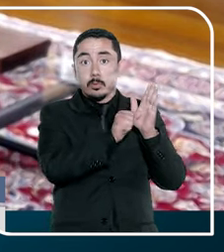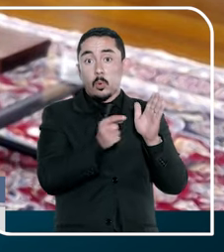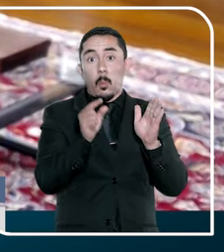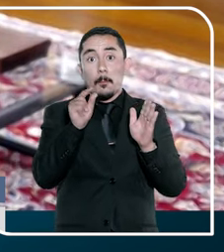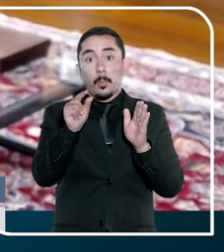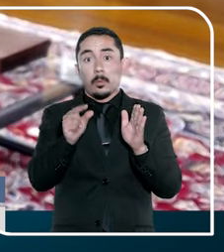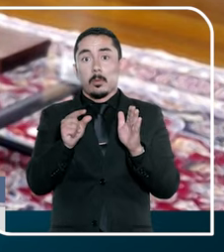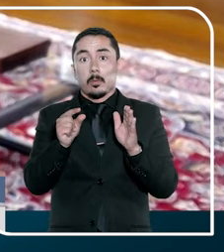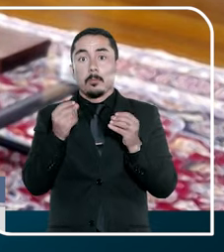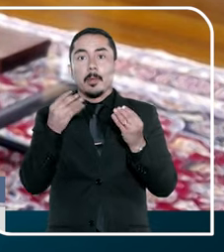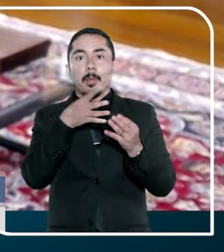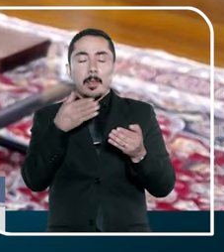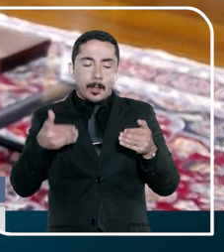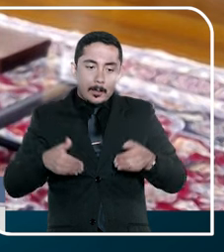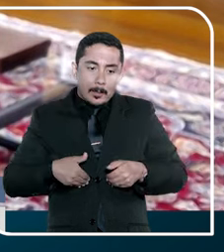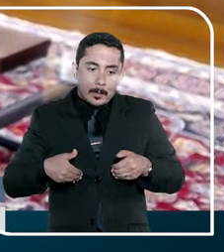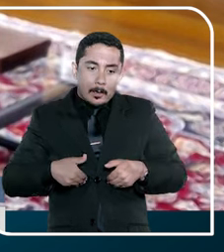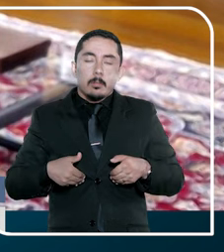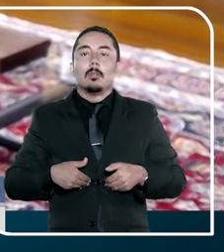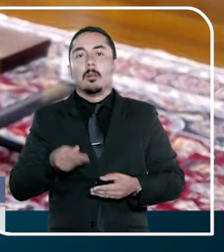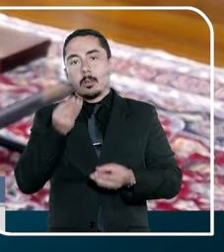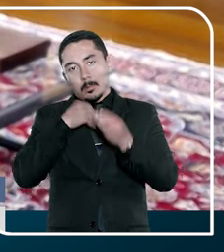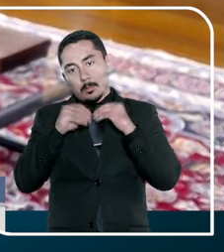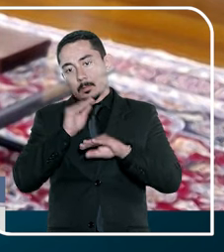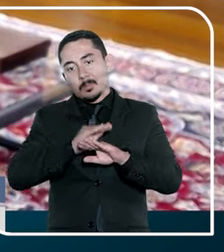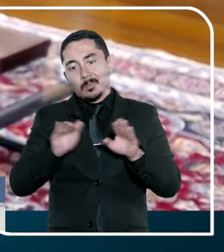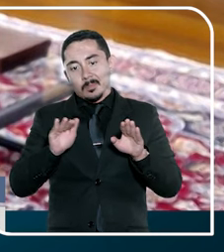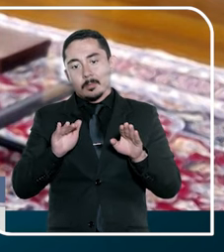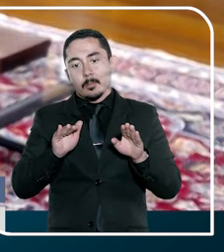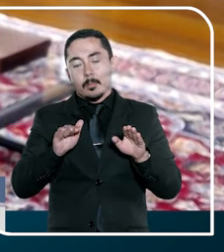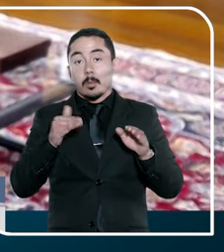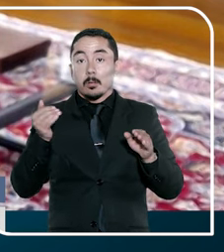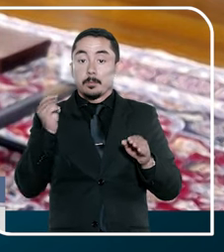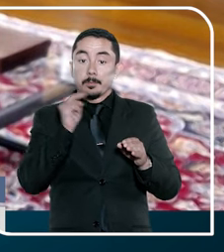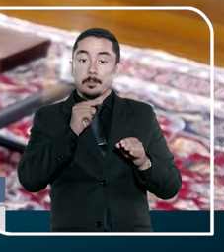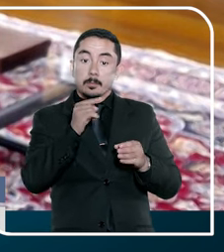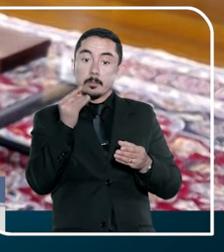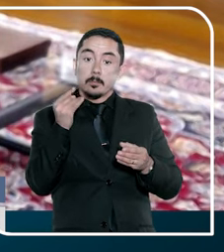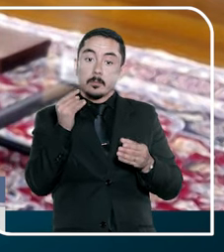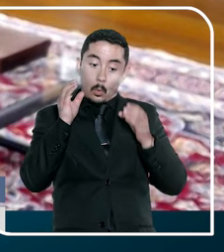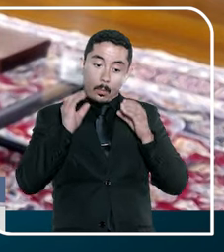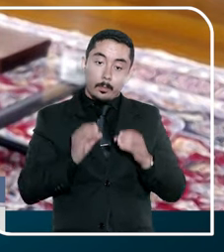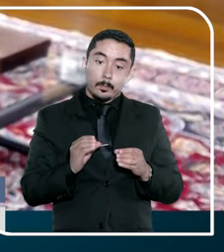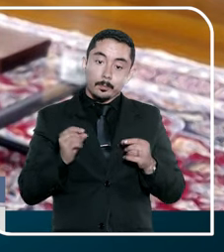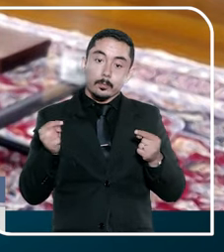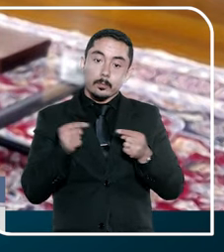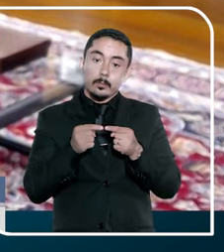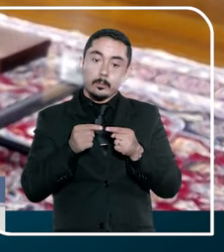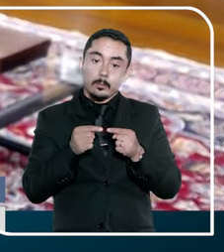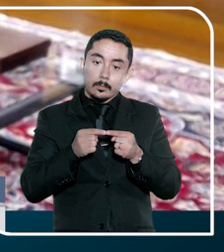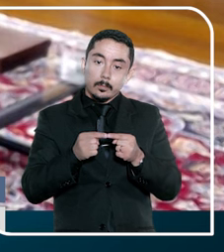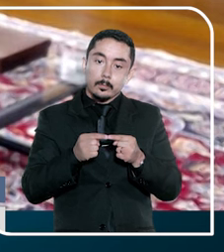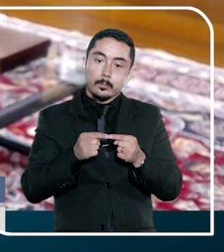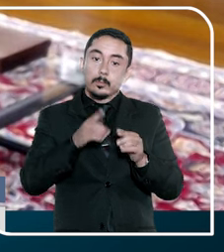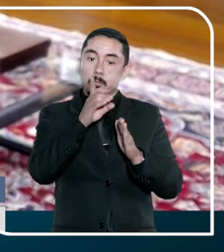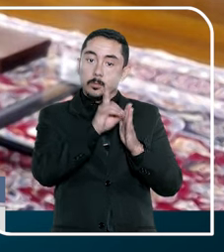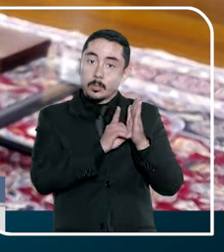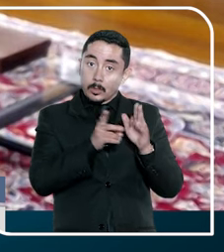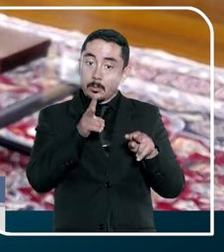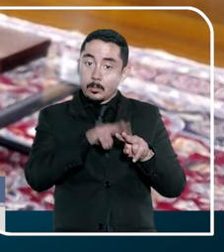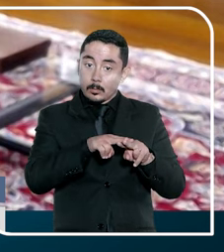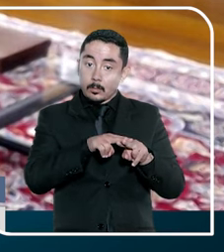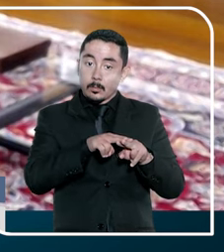sua fome então este este fato este comportamento Ele é tratado pelo Direito Penal como um furto